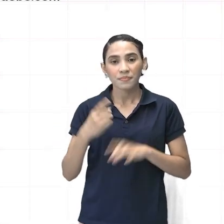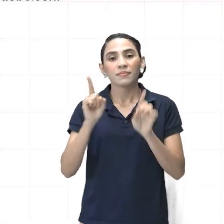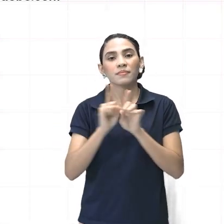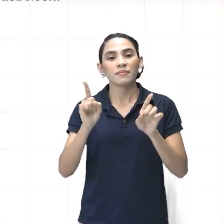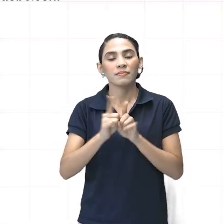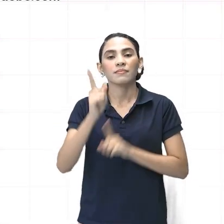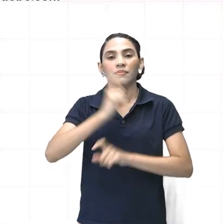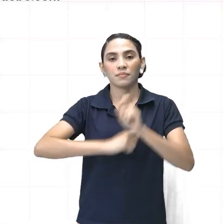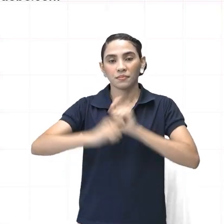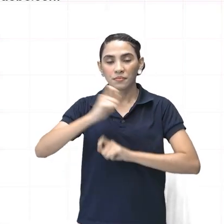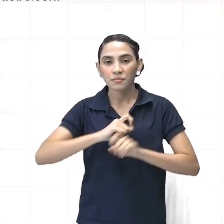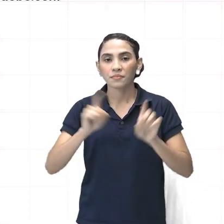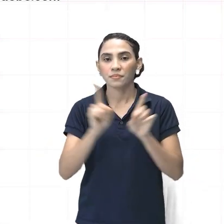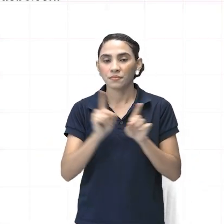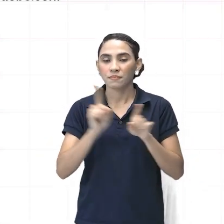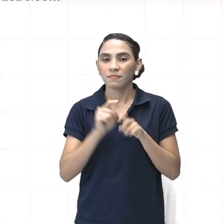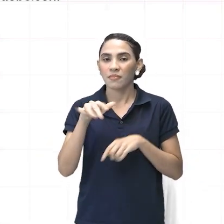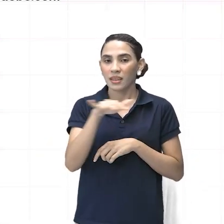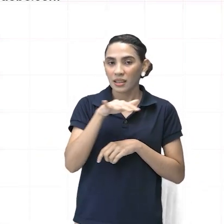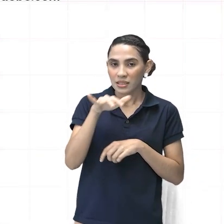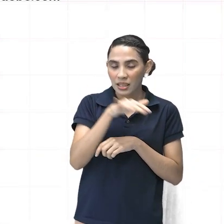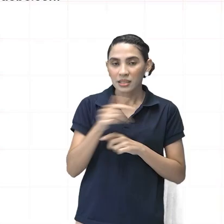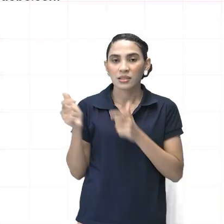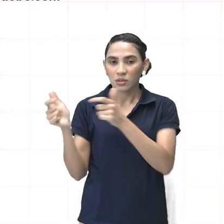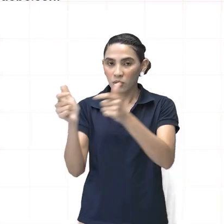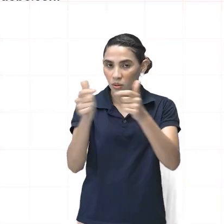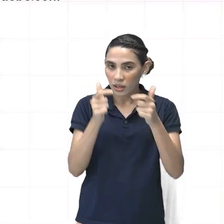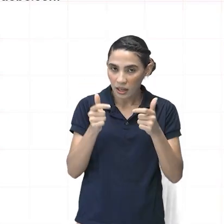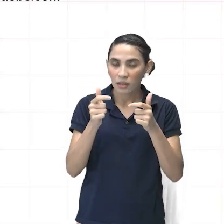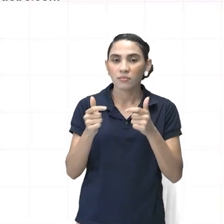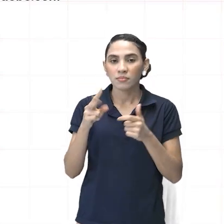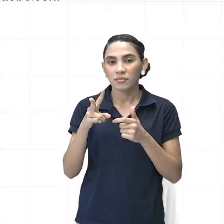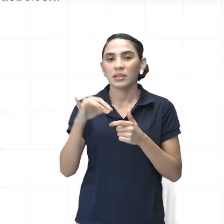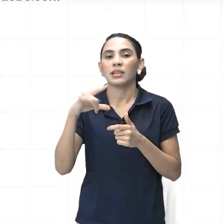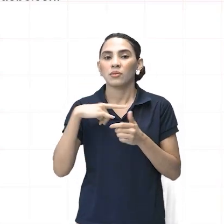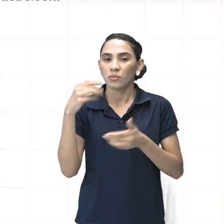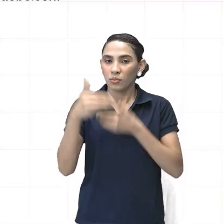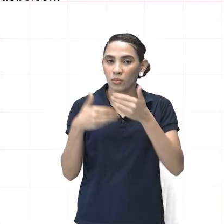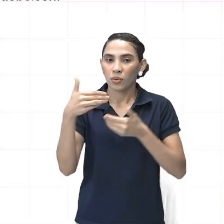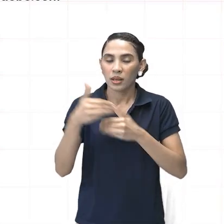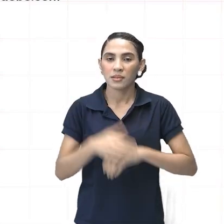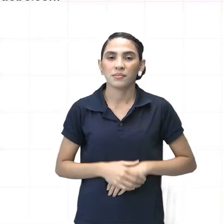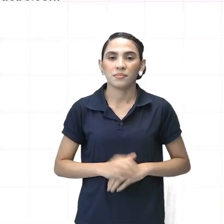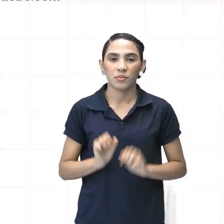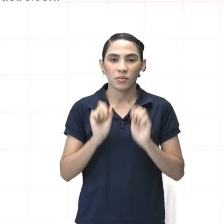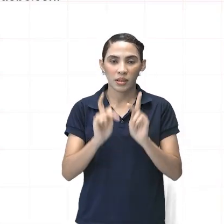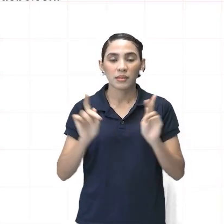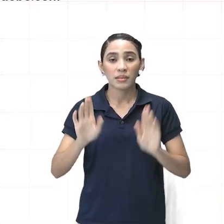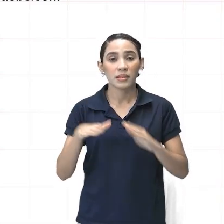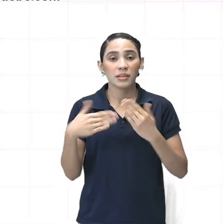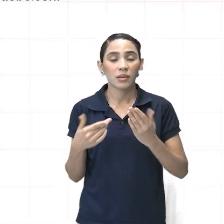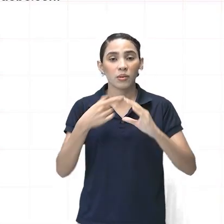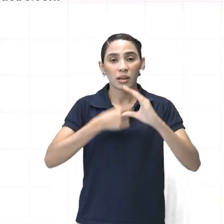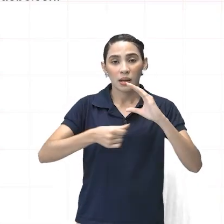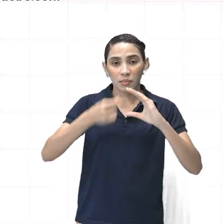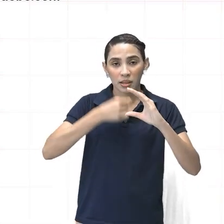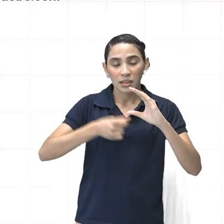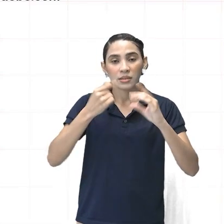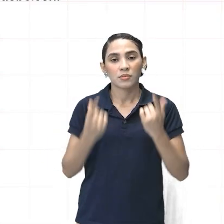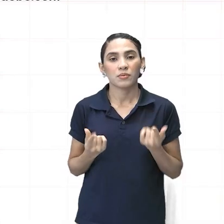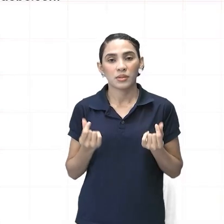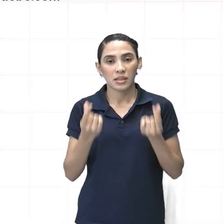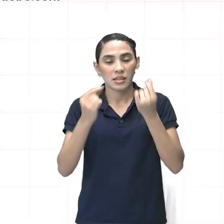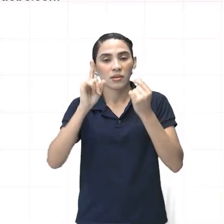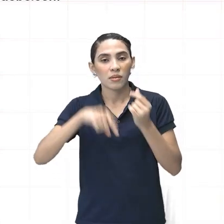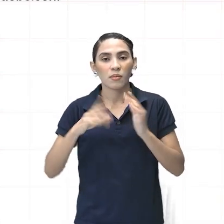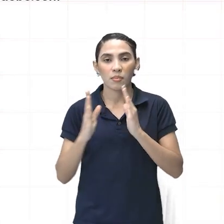a economia das áreas, né, dos lugares que estava tendo todo esse progresso. Tá bom? Então, o capitalismo financeiro vai